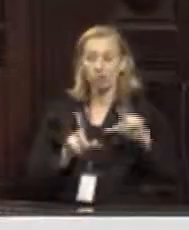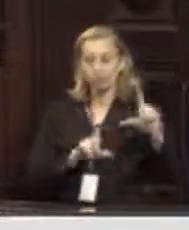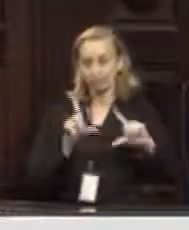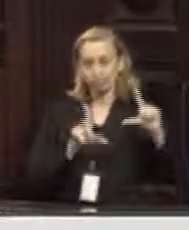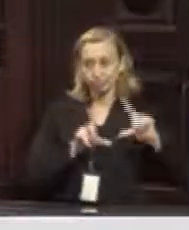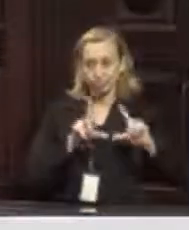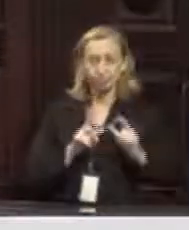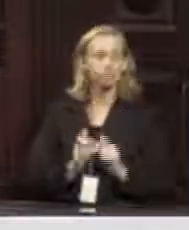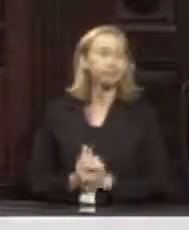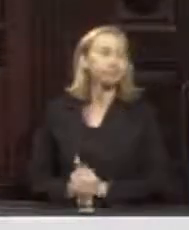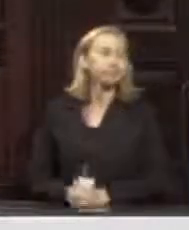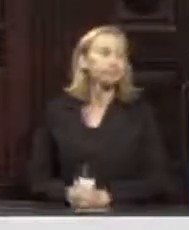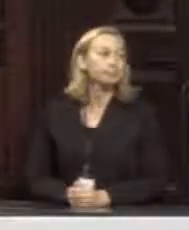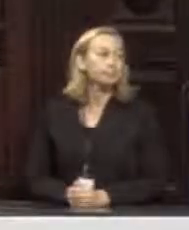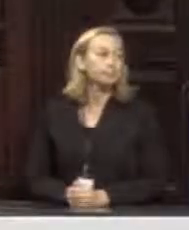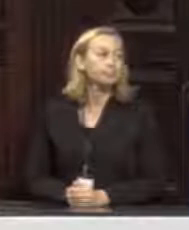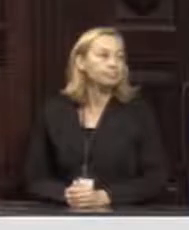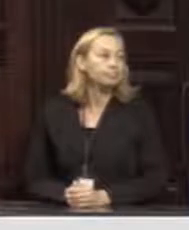sociais.